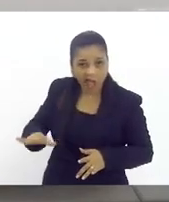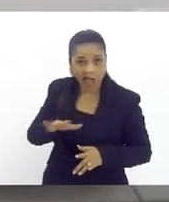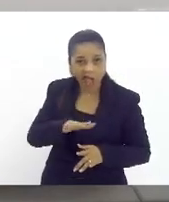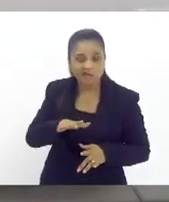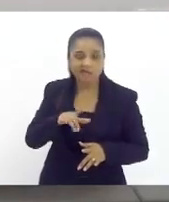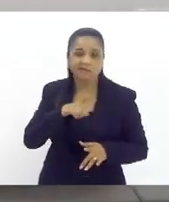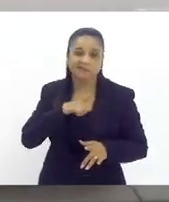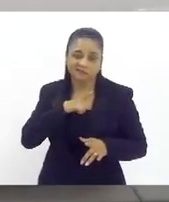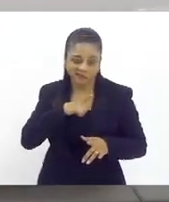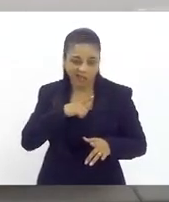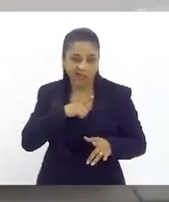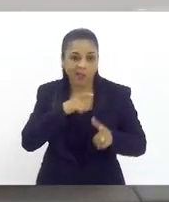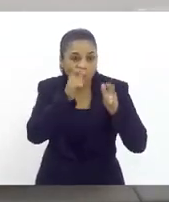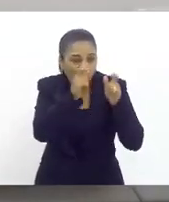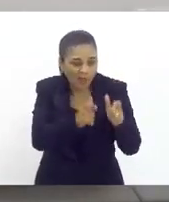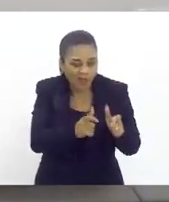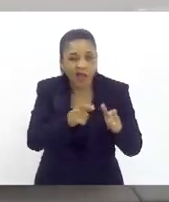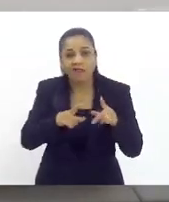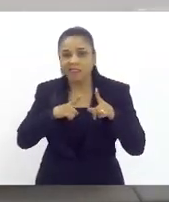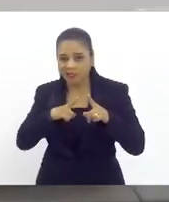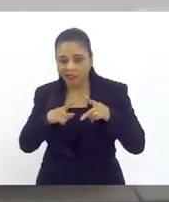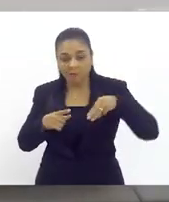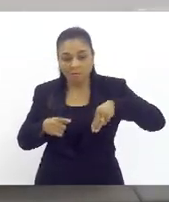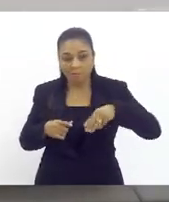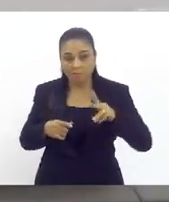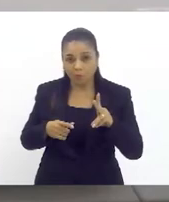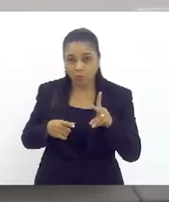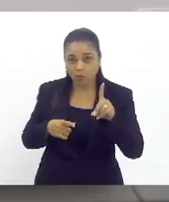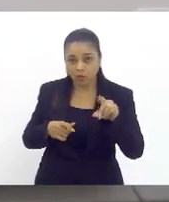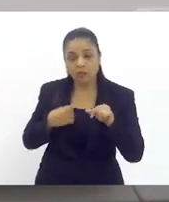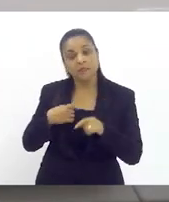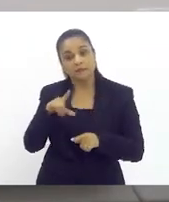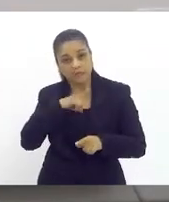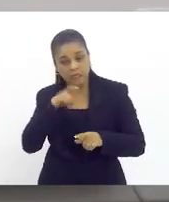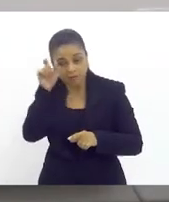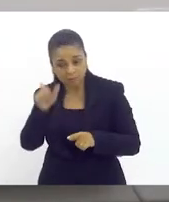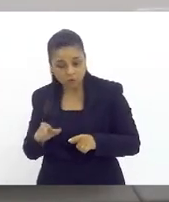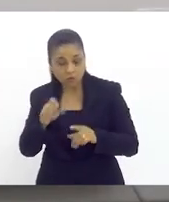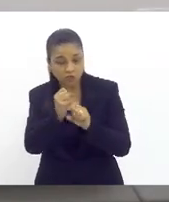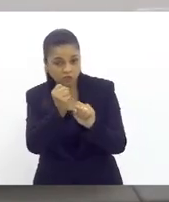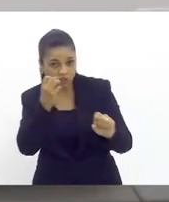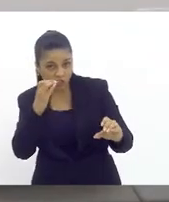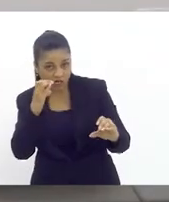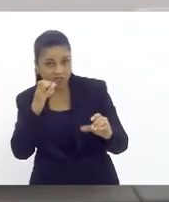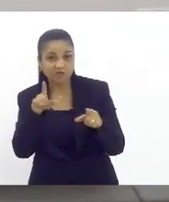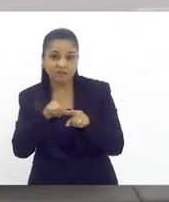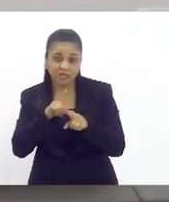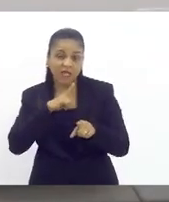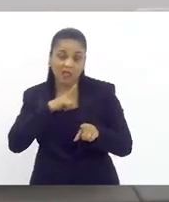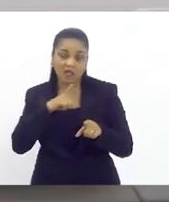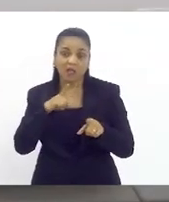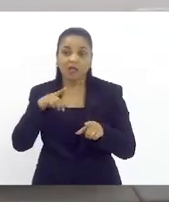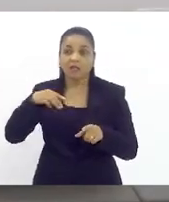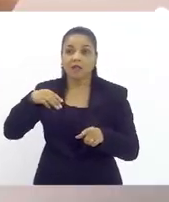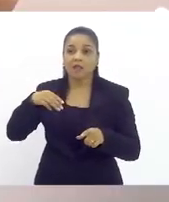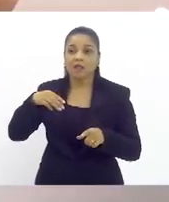os corredores tem as mudas tem dinheiro e quantos viveram você disse que foram fechados